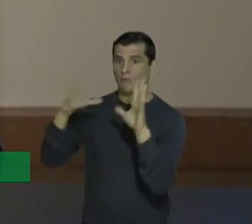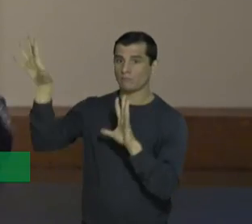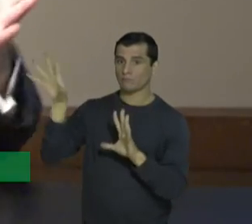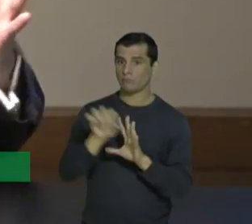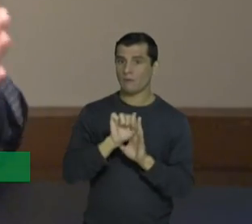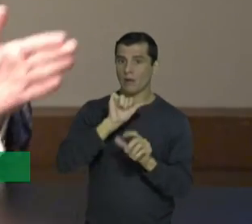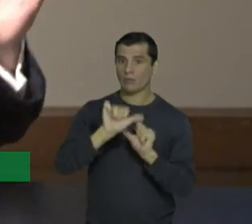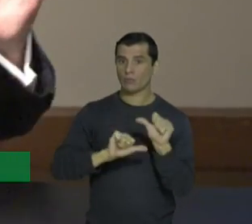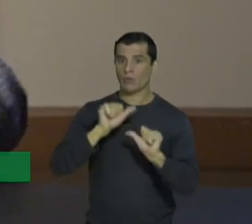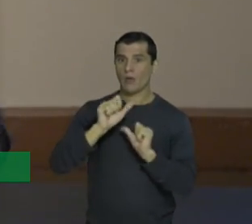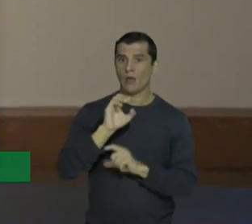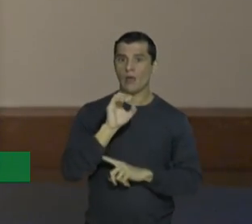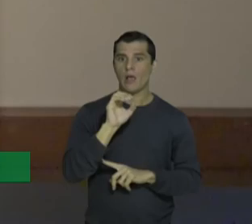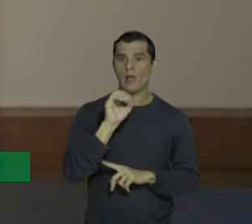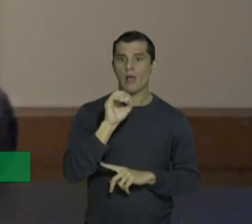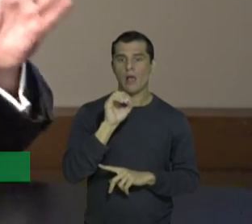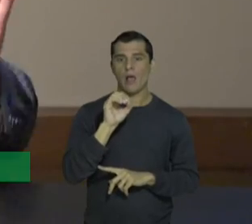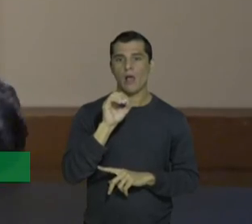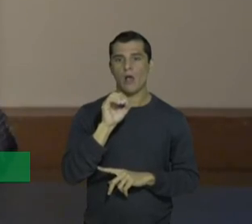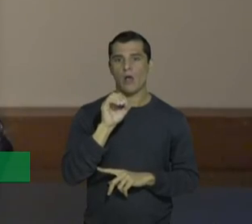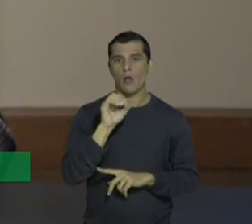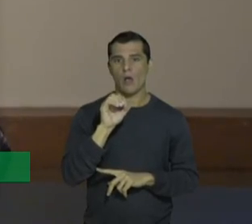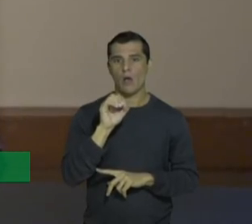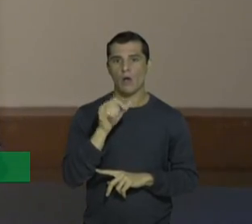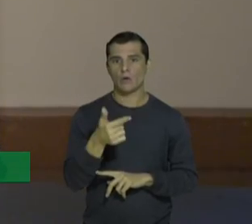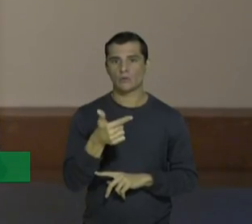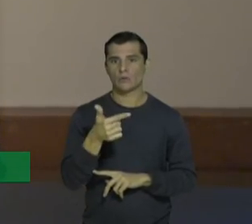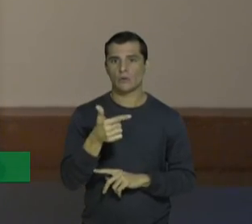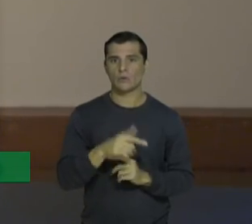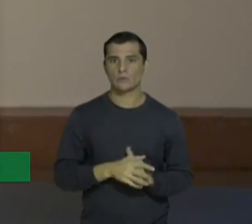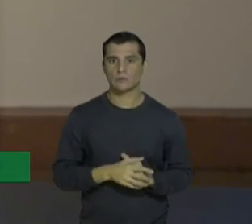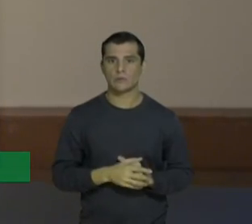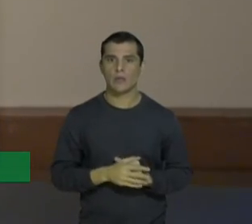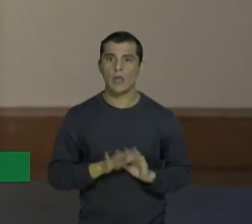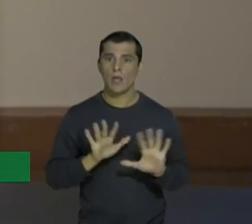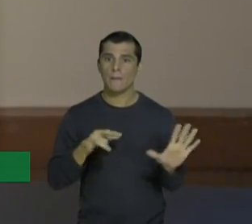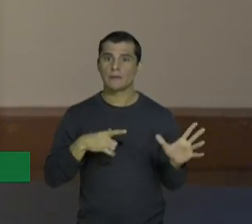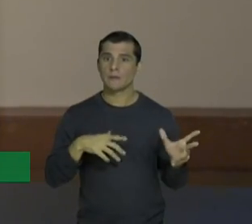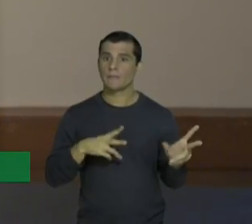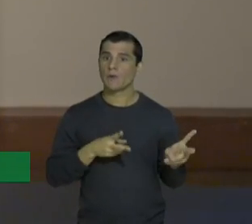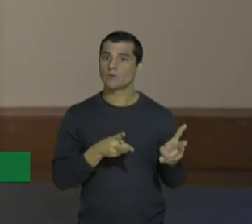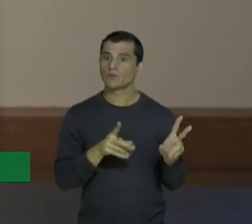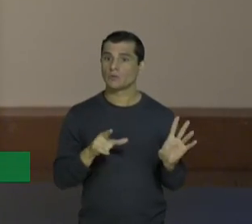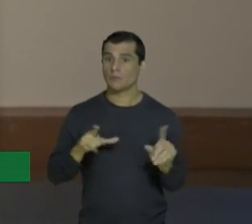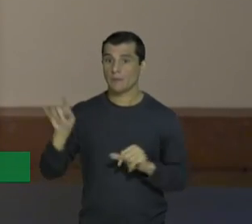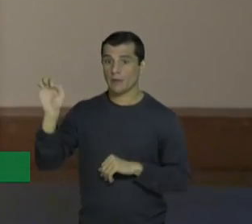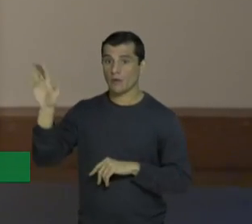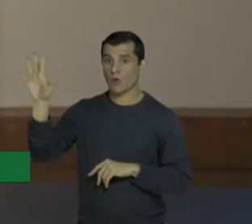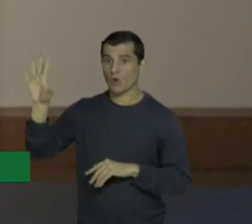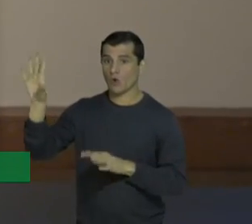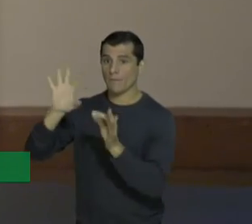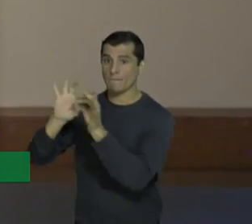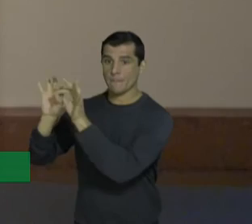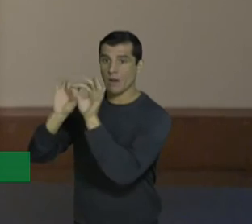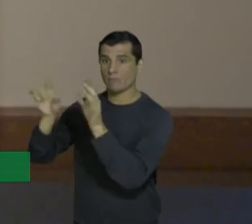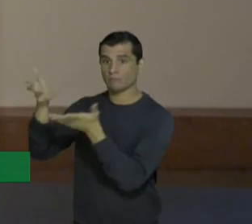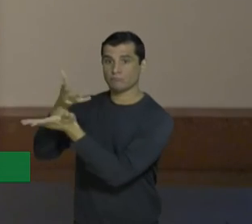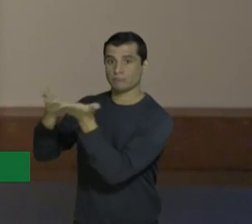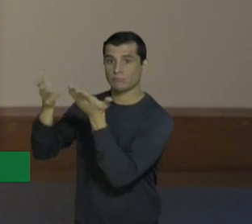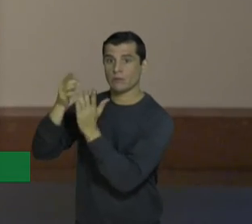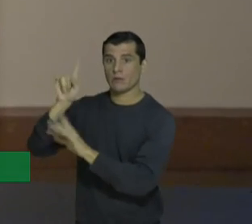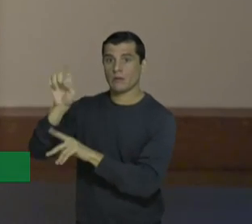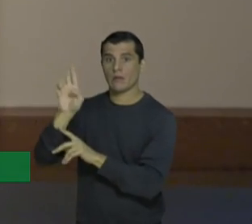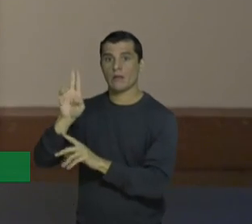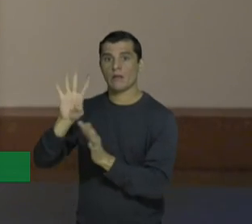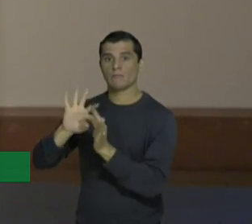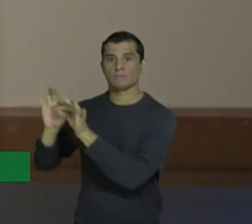fim né não querendo cutucar muito Professor Neri né disse que a União Europeia apenas uma integração uma união